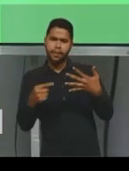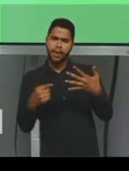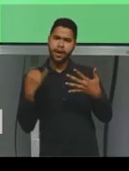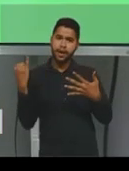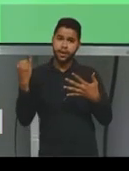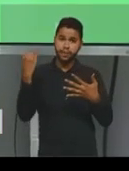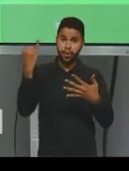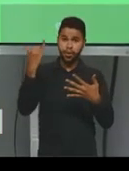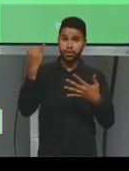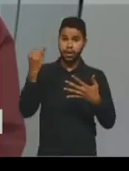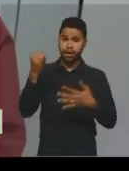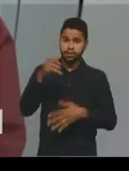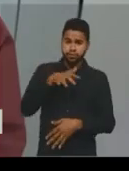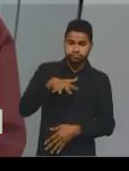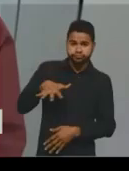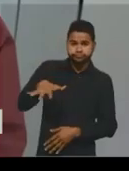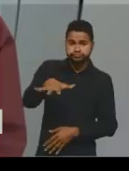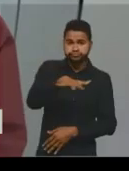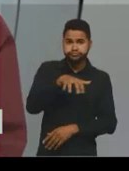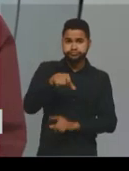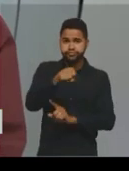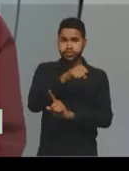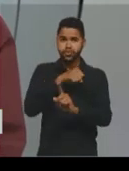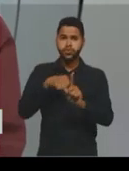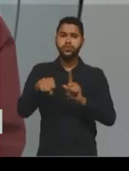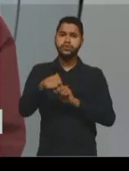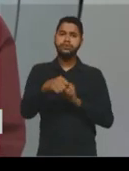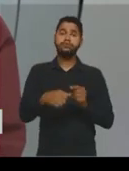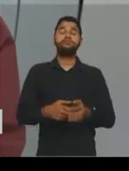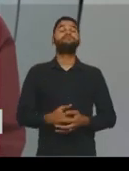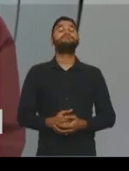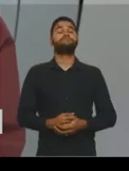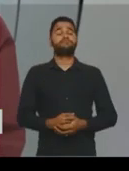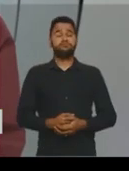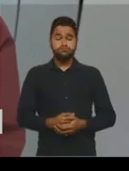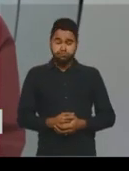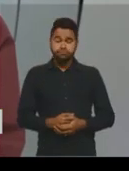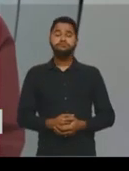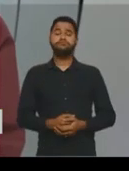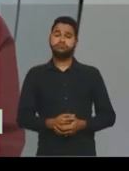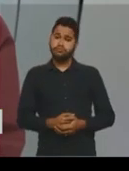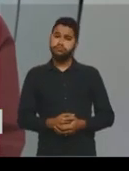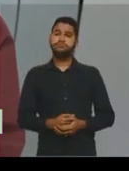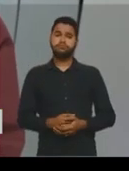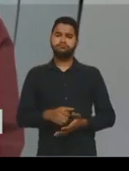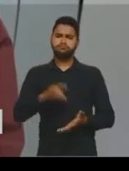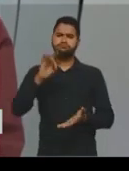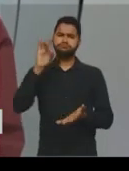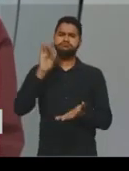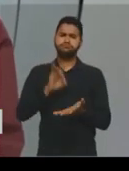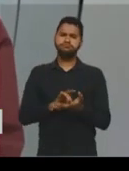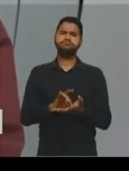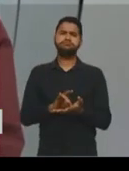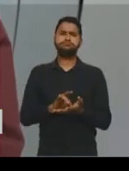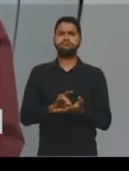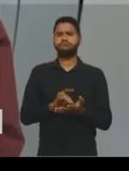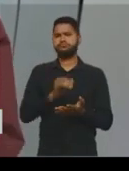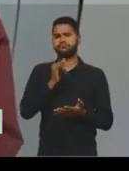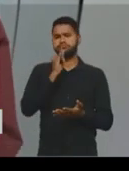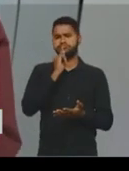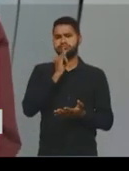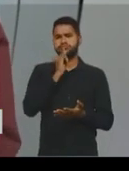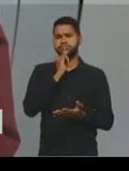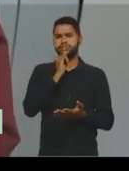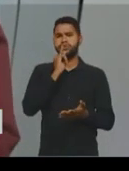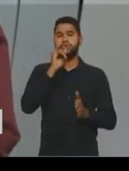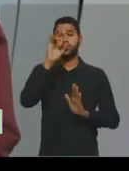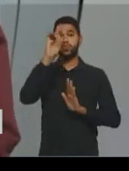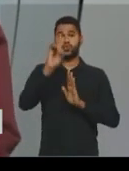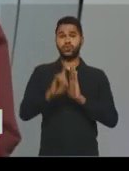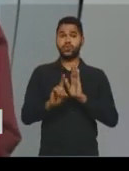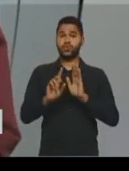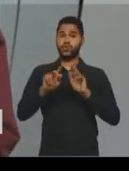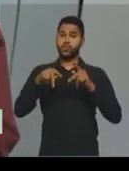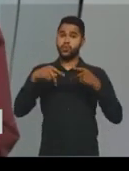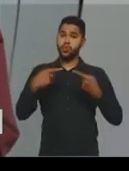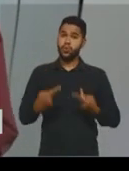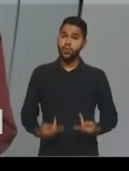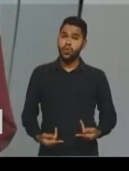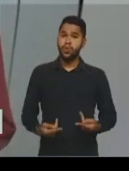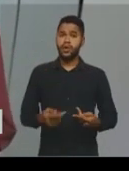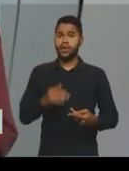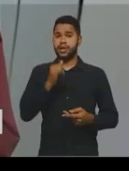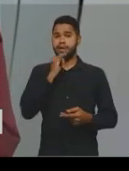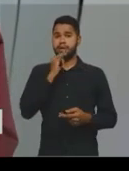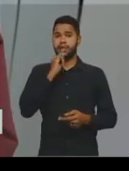importantes da humanidade? Sim, aí eu acho que é exatamente assumir que, no caso dos direitos humanos, da